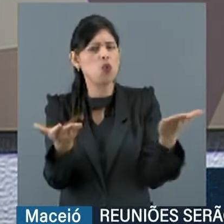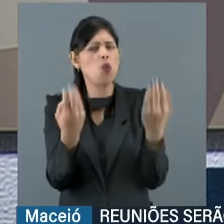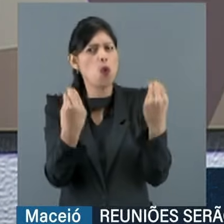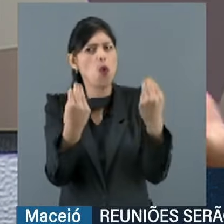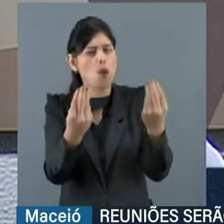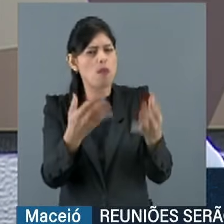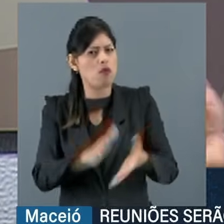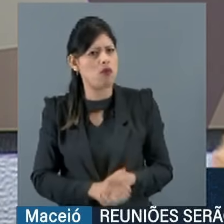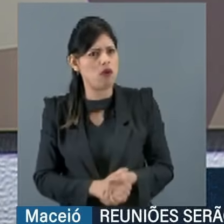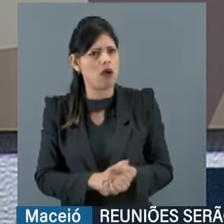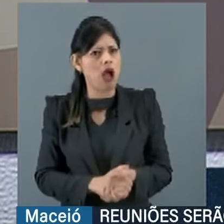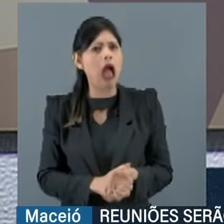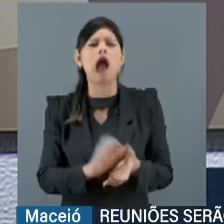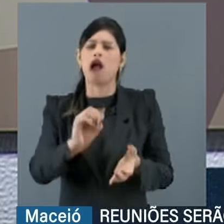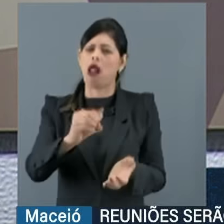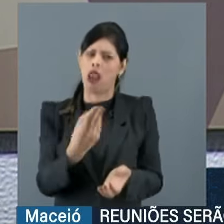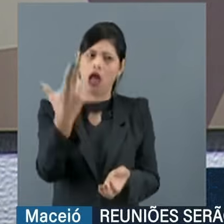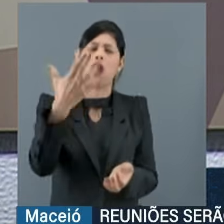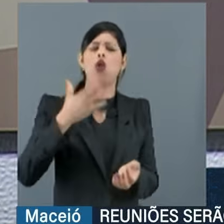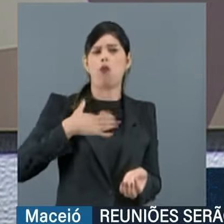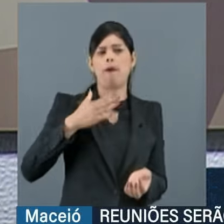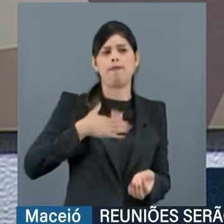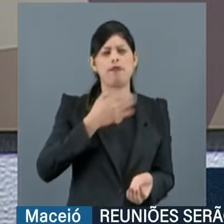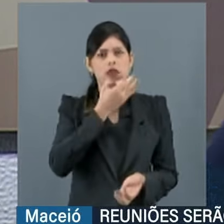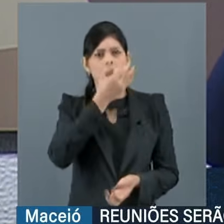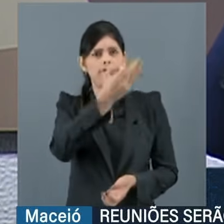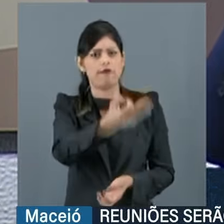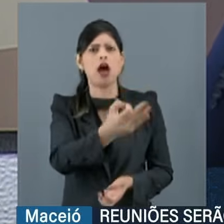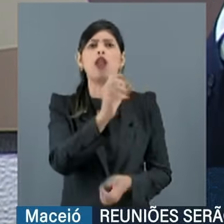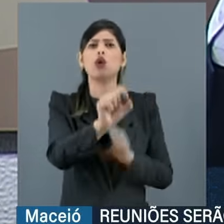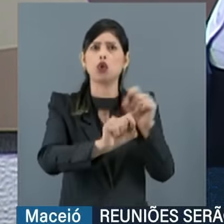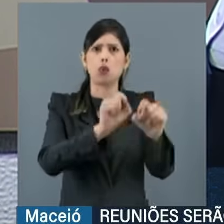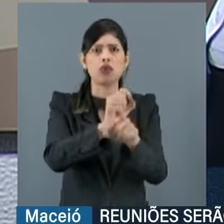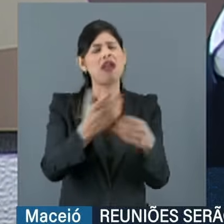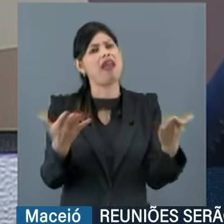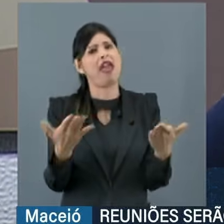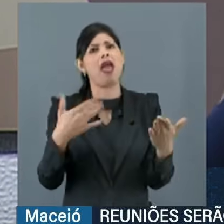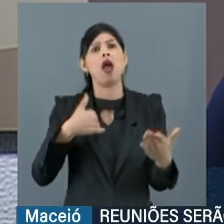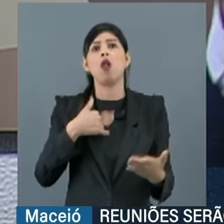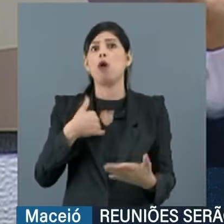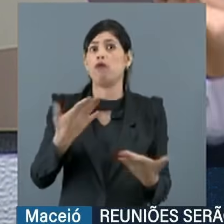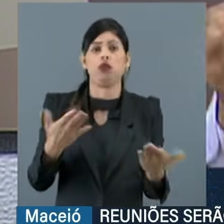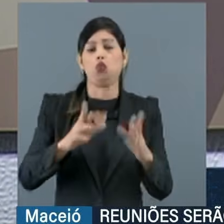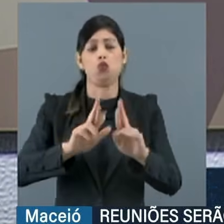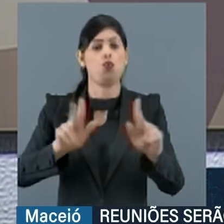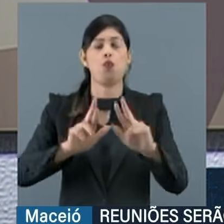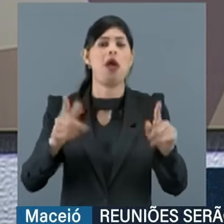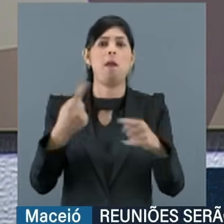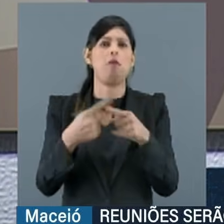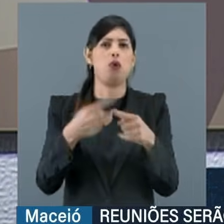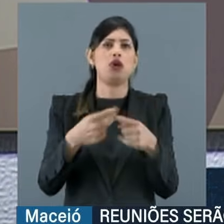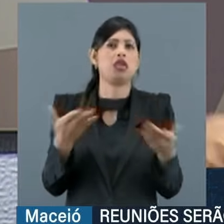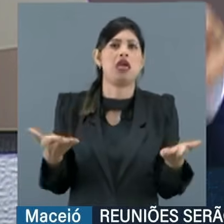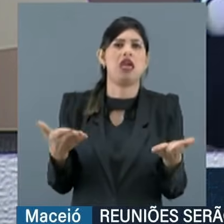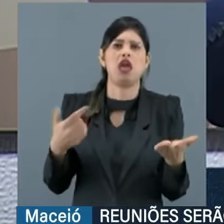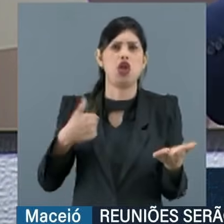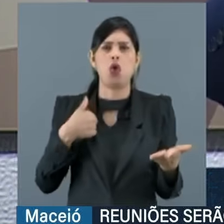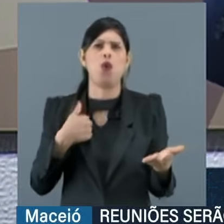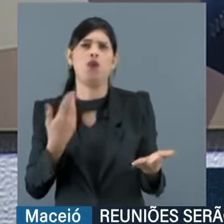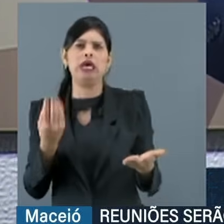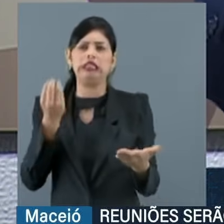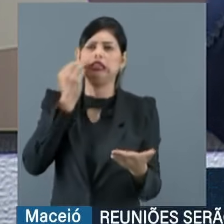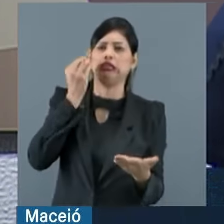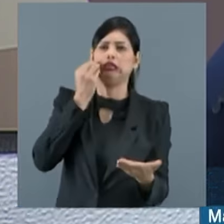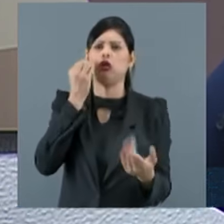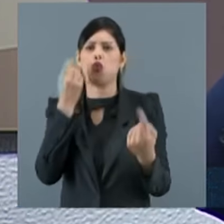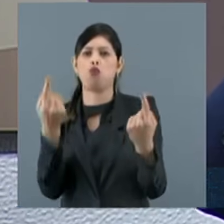E claro que a minha resposta foi aquela: esse é o fato. Não era, portanto, nada desvinculado